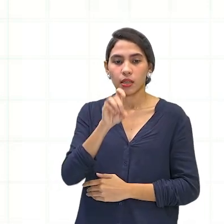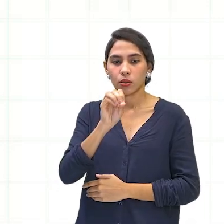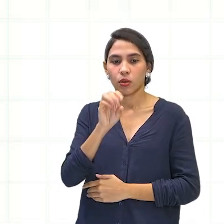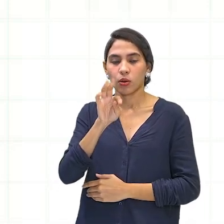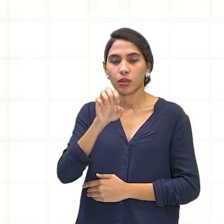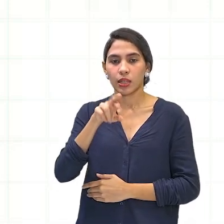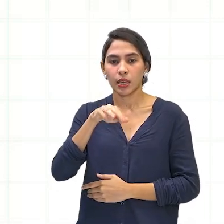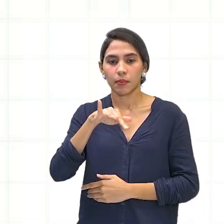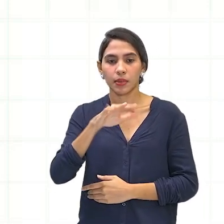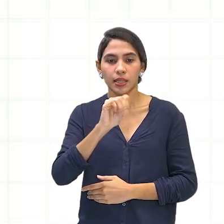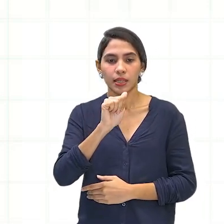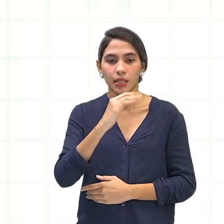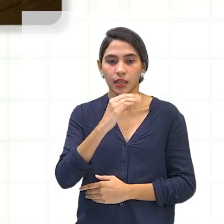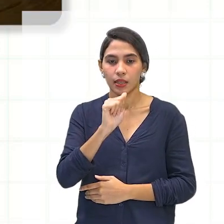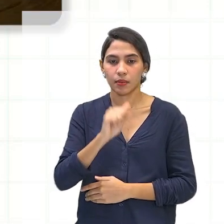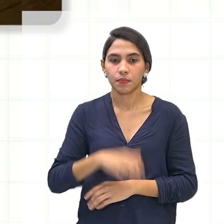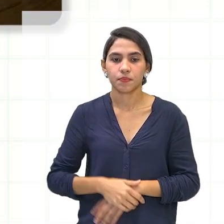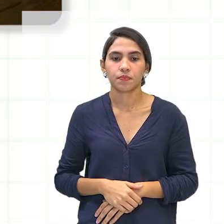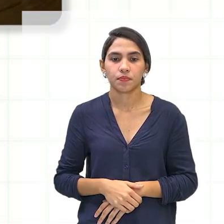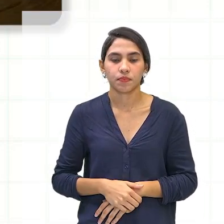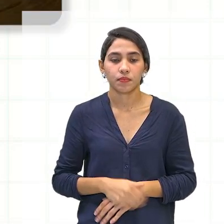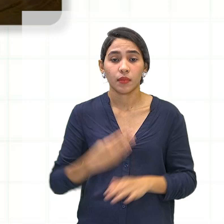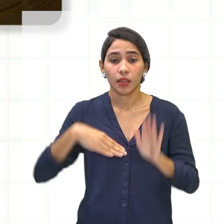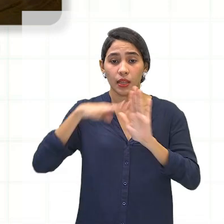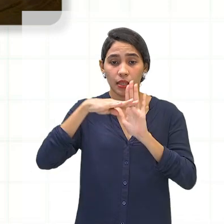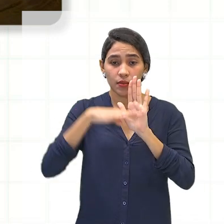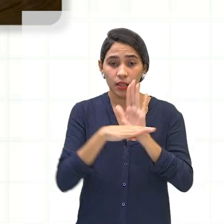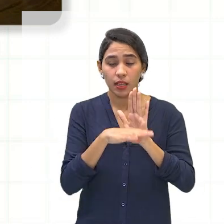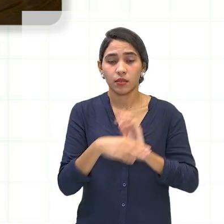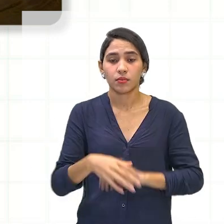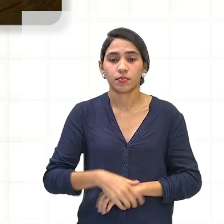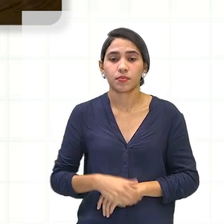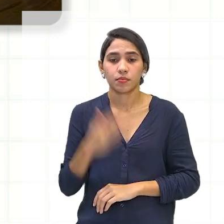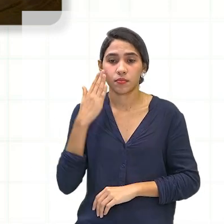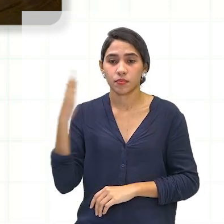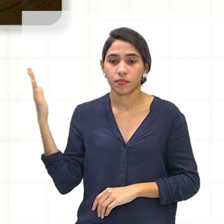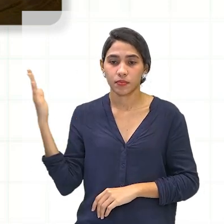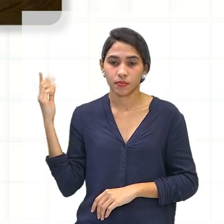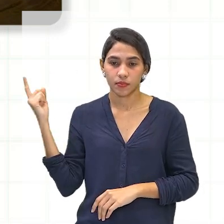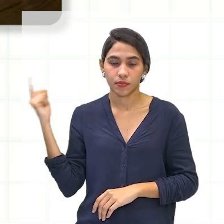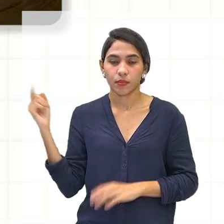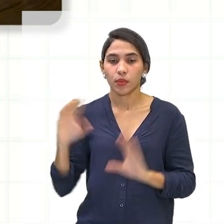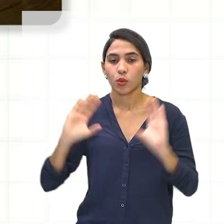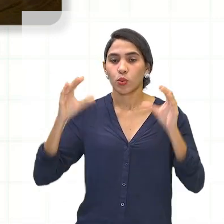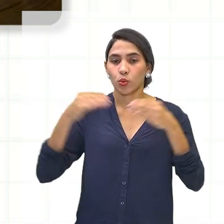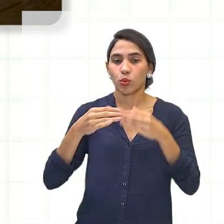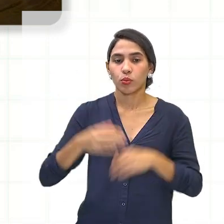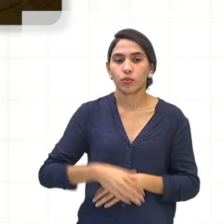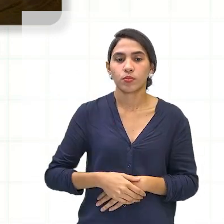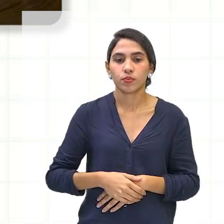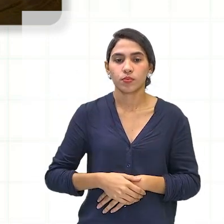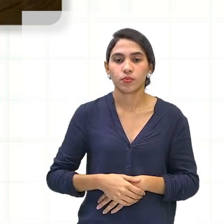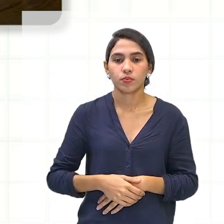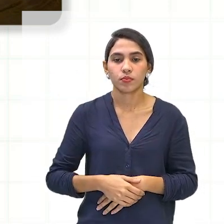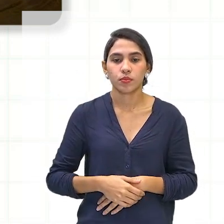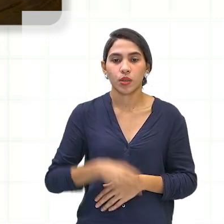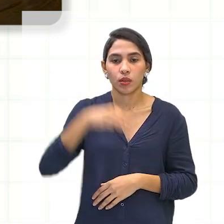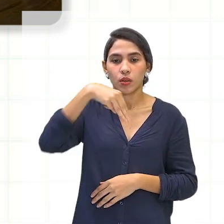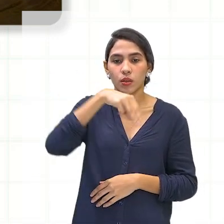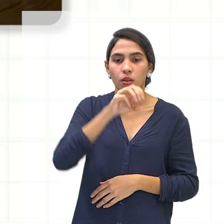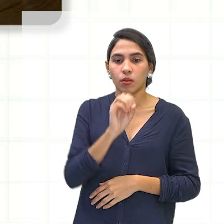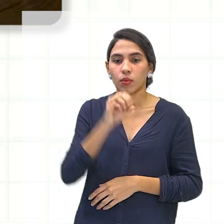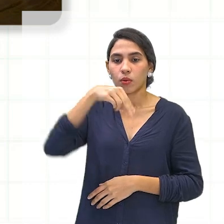estão classificados os mamíferos. Primeiro grupo que a gente observa aí, os monotremados, né? E